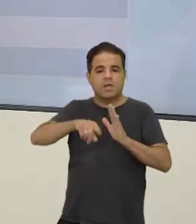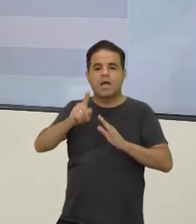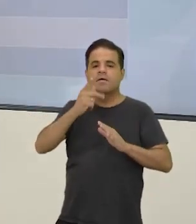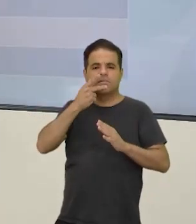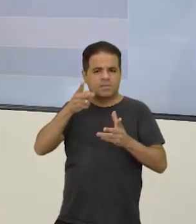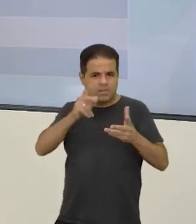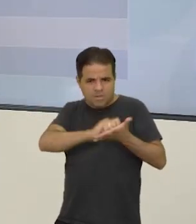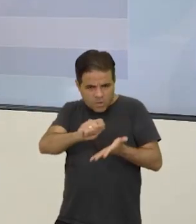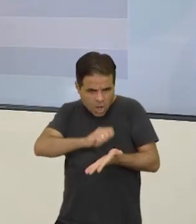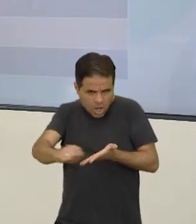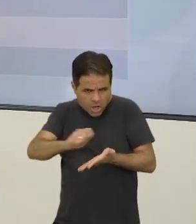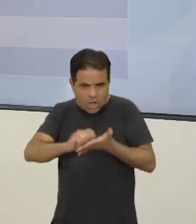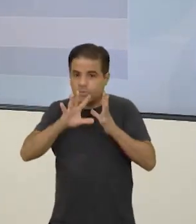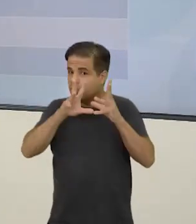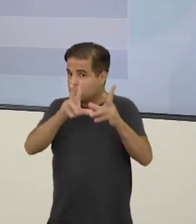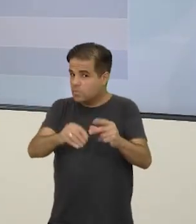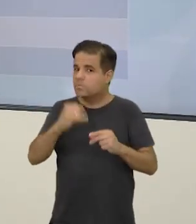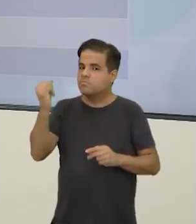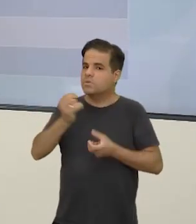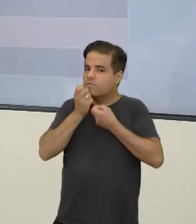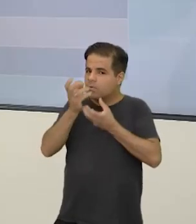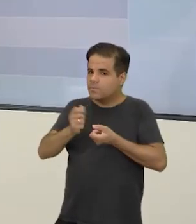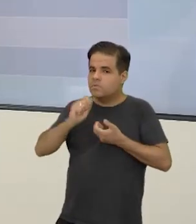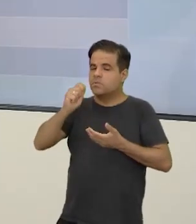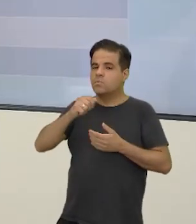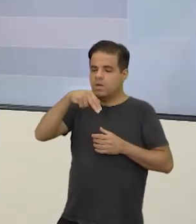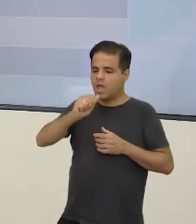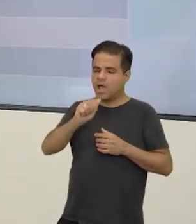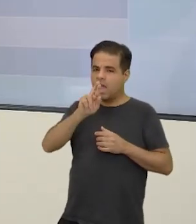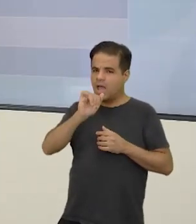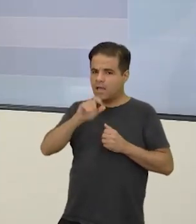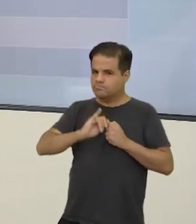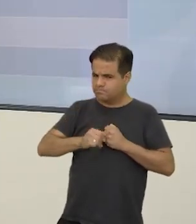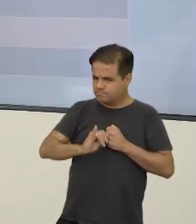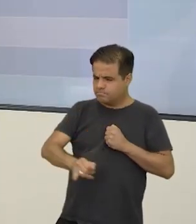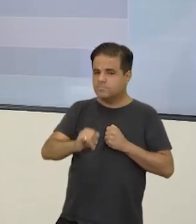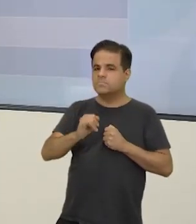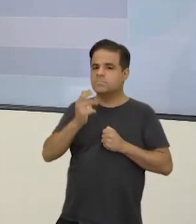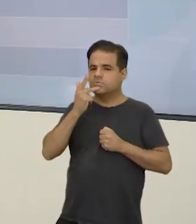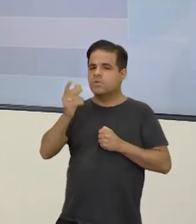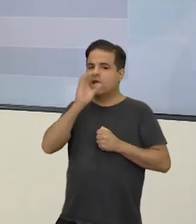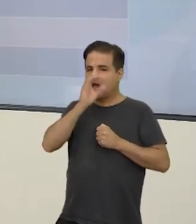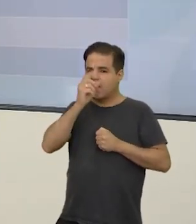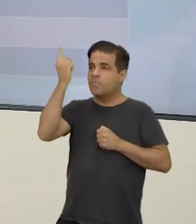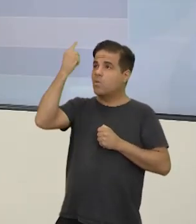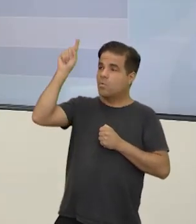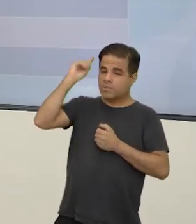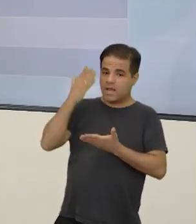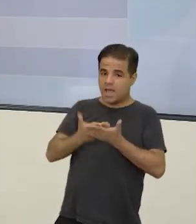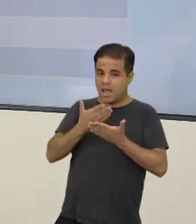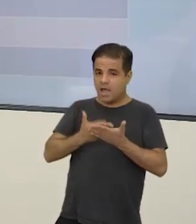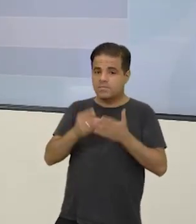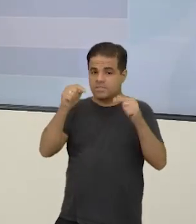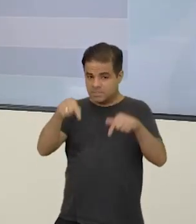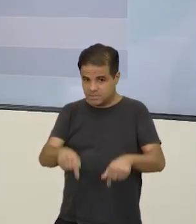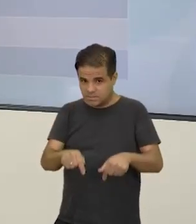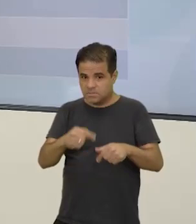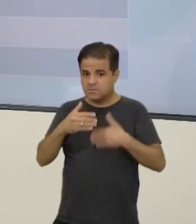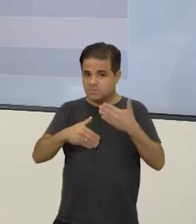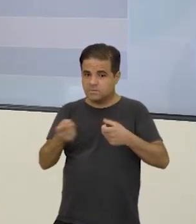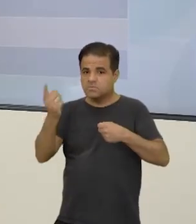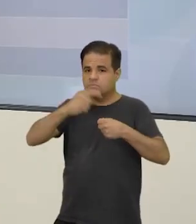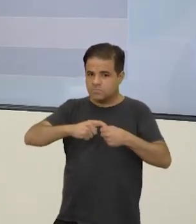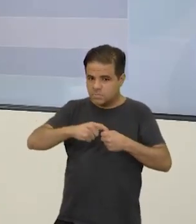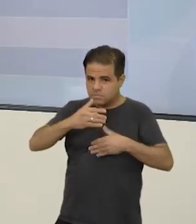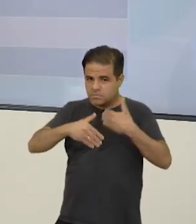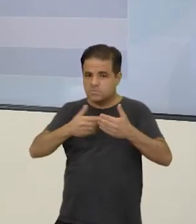está anotando tudo direitinho? Anota que isso é importante. O narrador, só para retomar, porque eu falei muito rápido na última aula, e essa aula é para isso mesmo, para ir retomando e